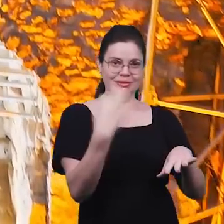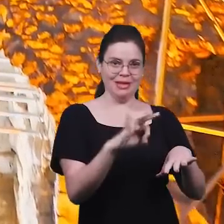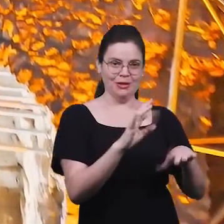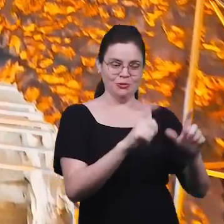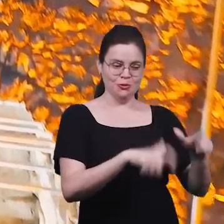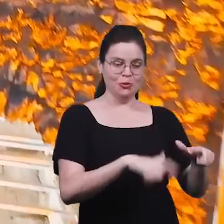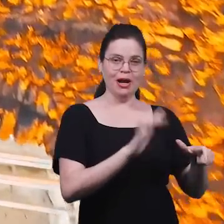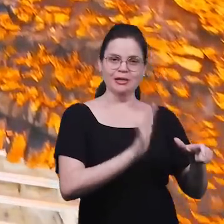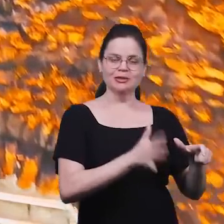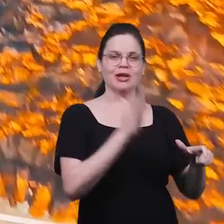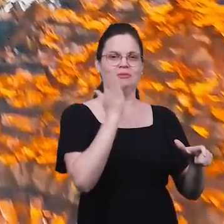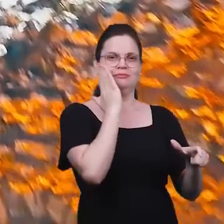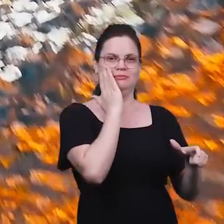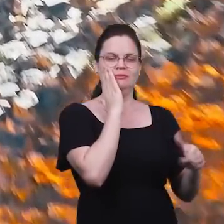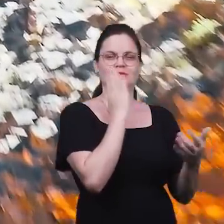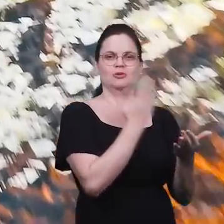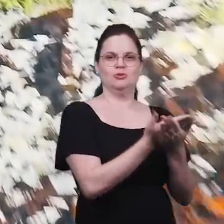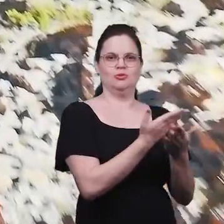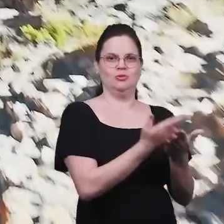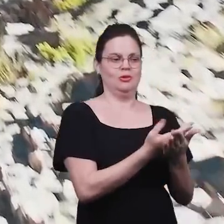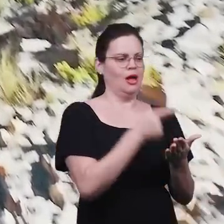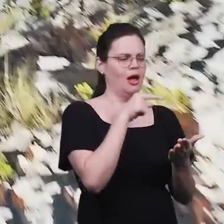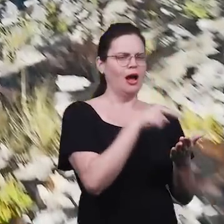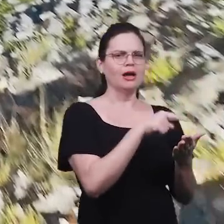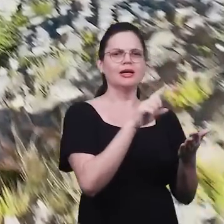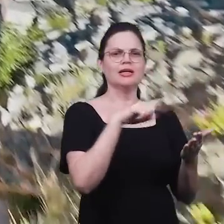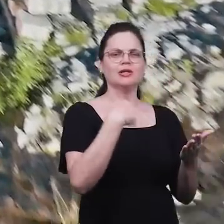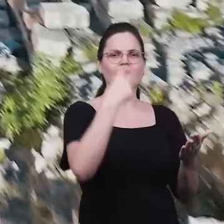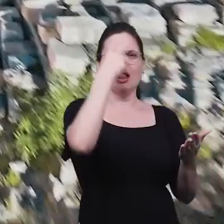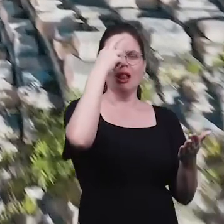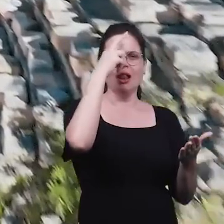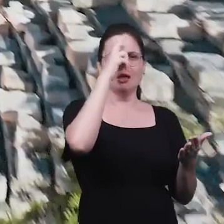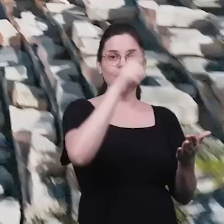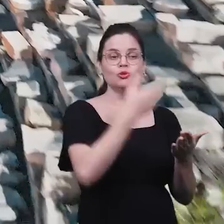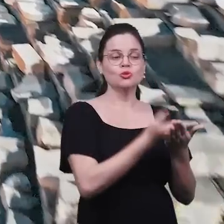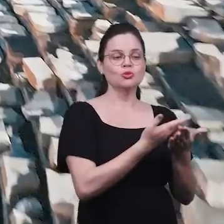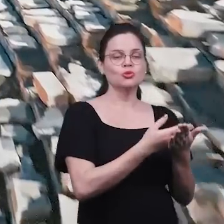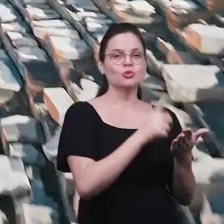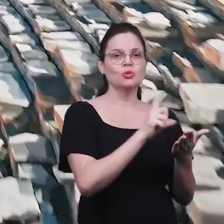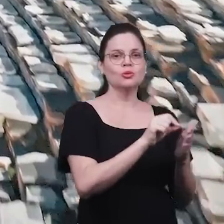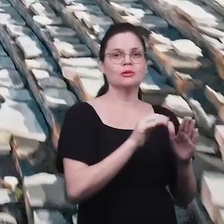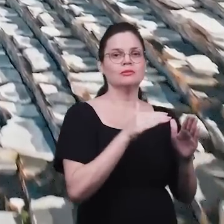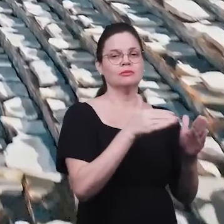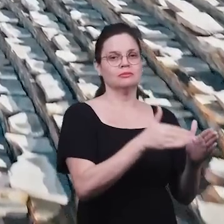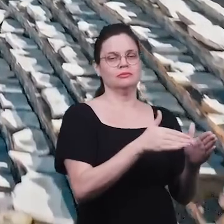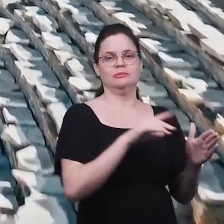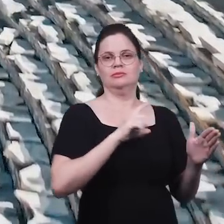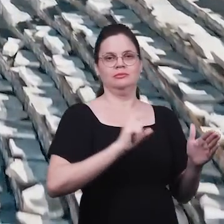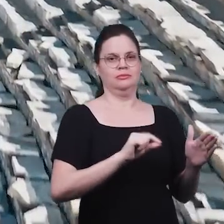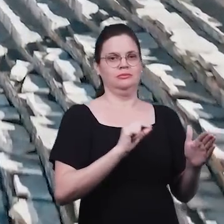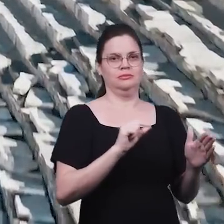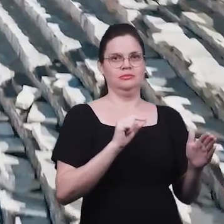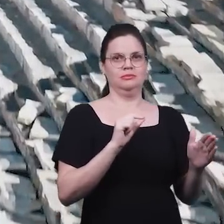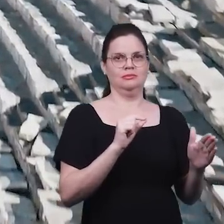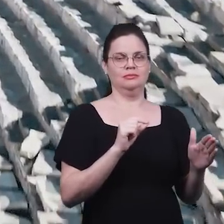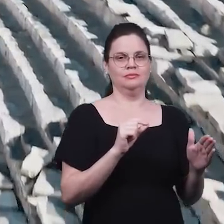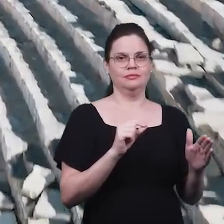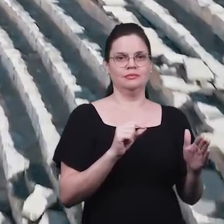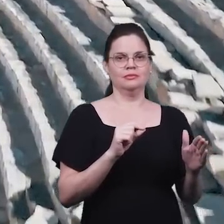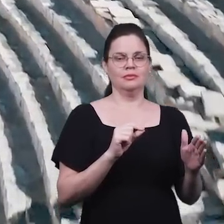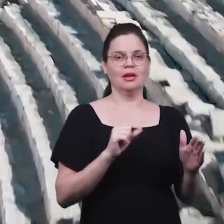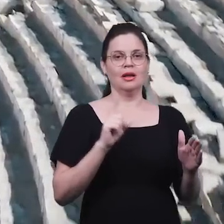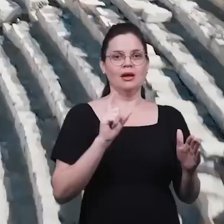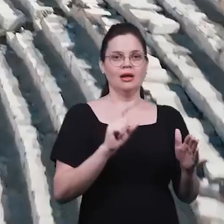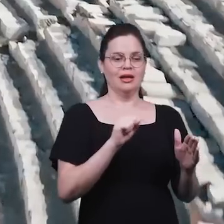que nos preocupou e o que nos traz à memória hoje é a situação